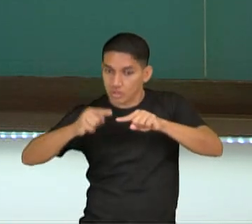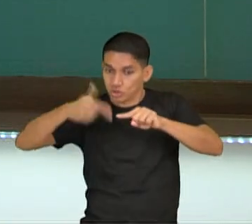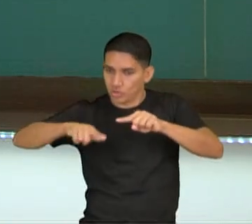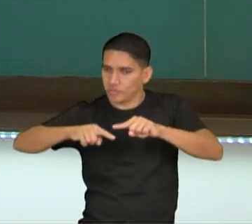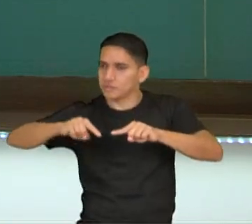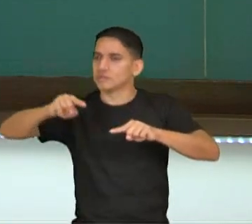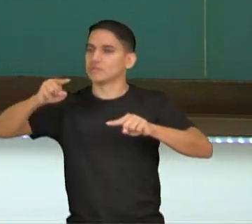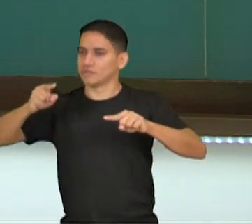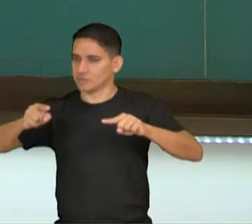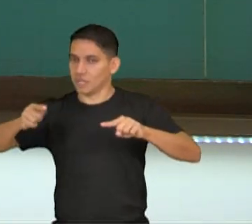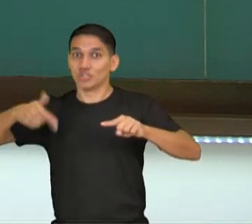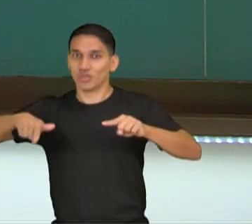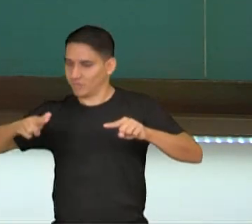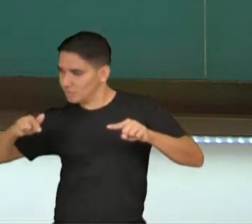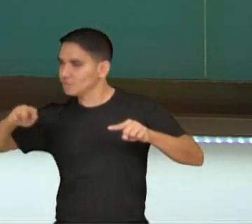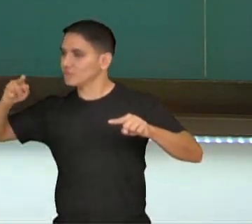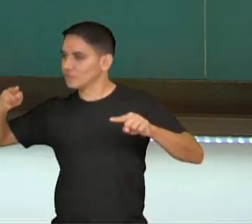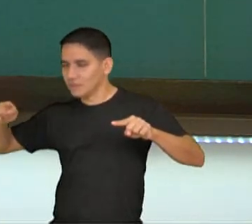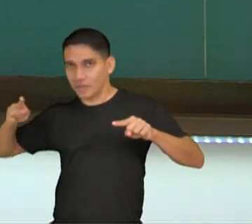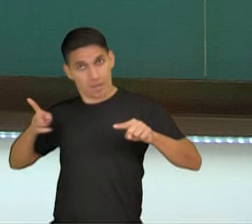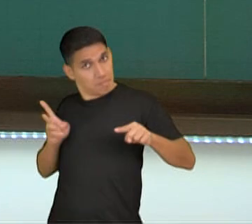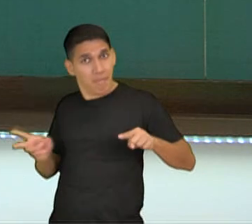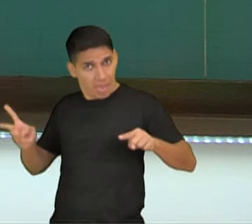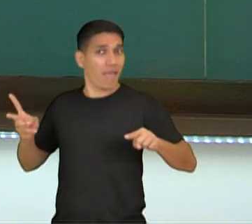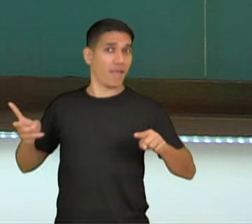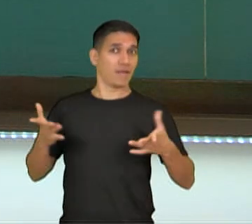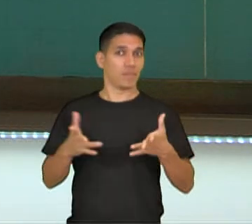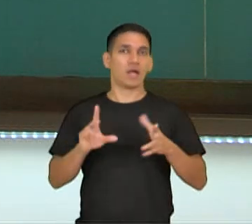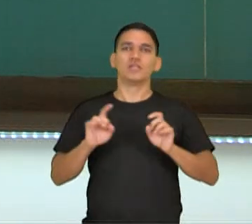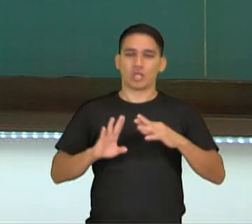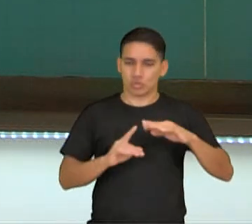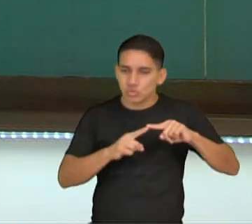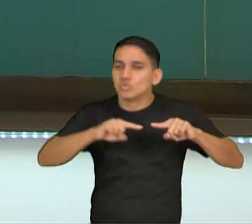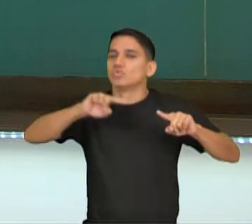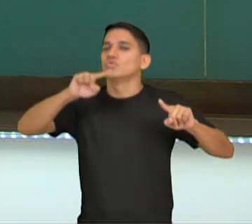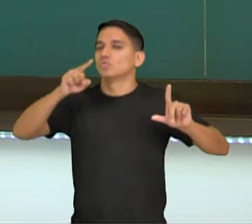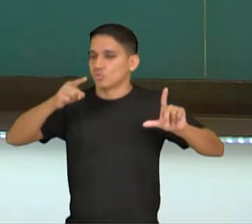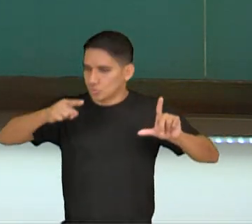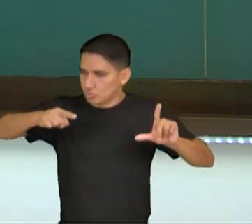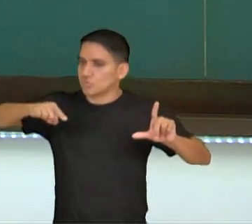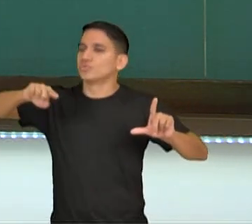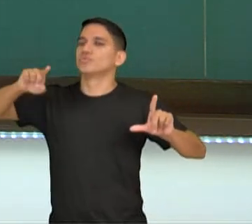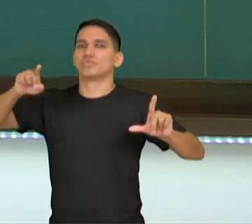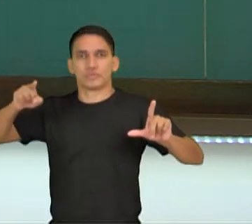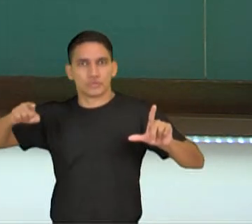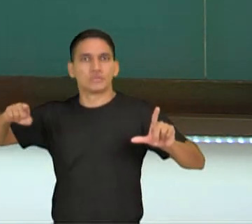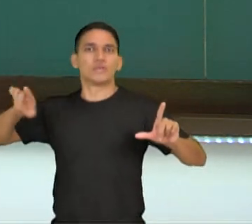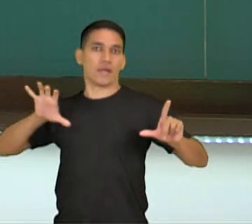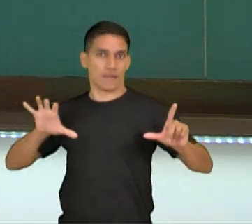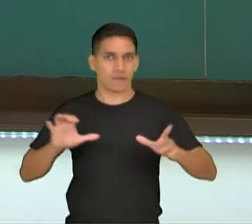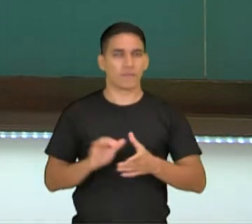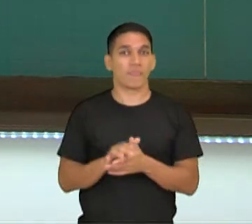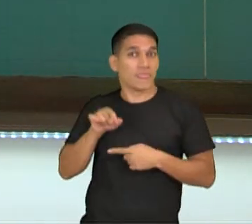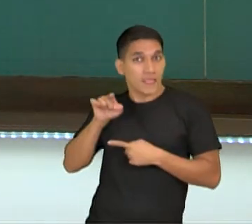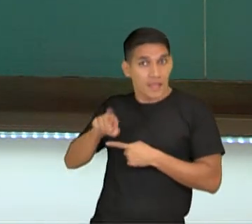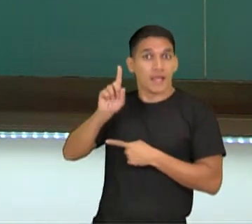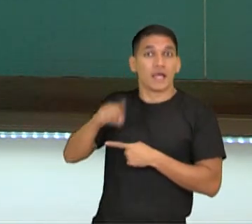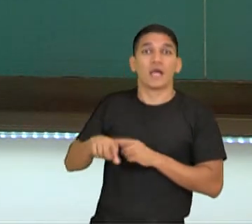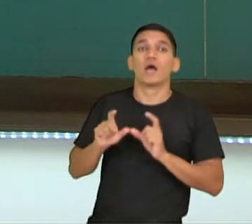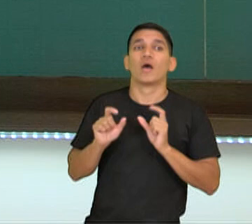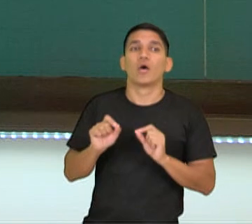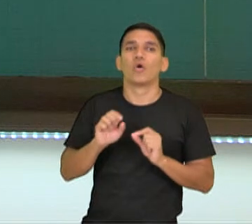2π a 4π, é a mesma curva, sobe, desce e sobe de novo. Então, isso é chamado